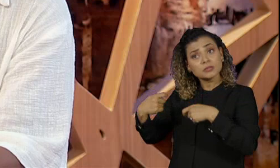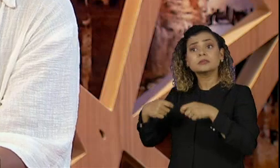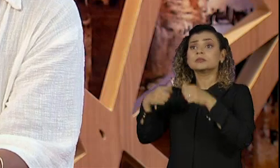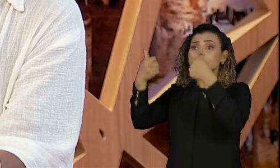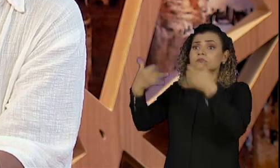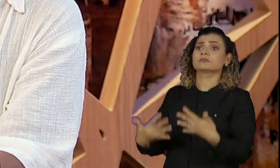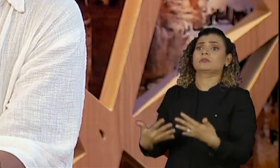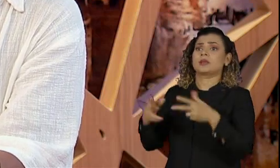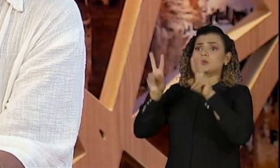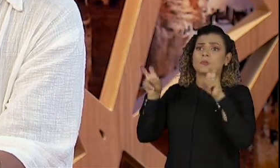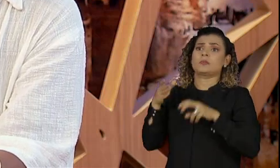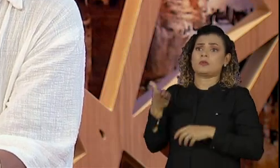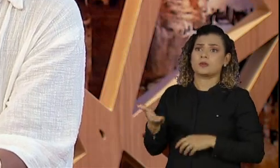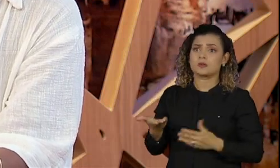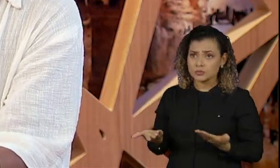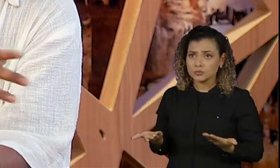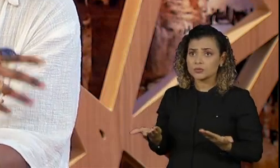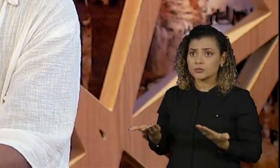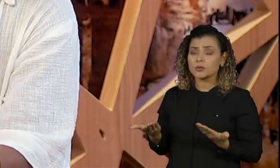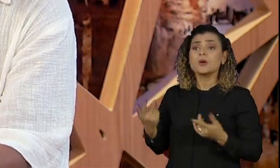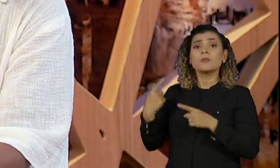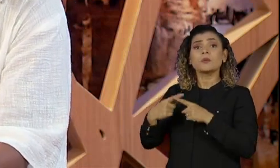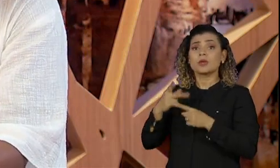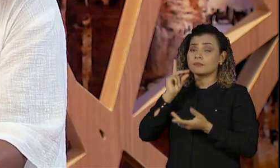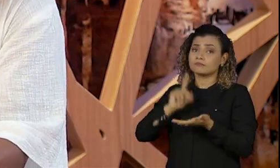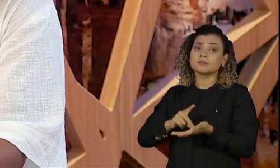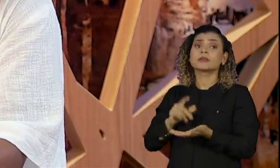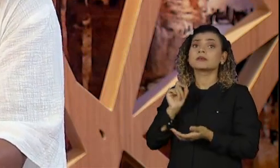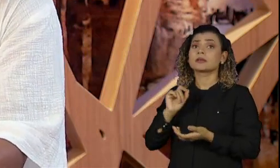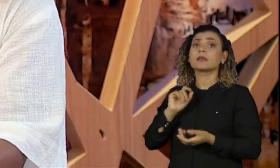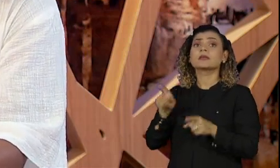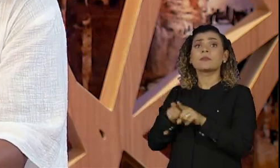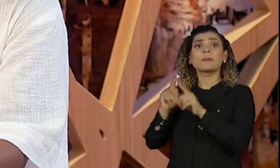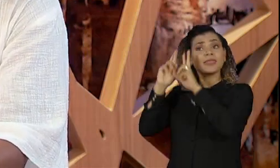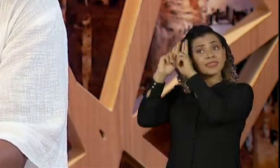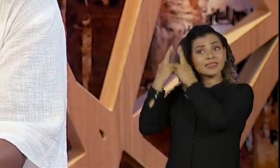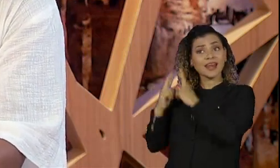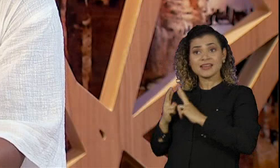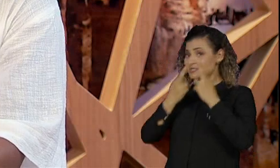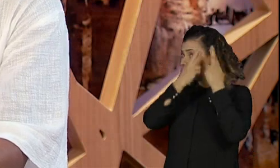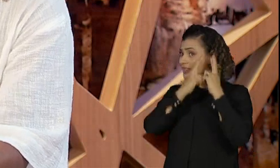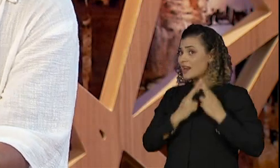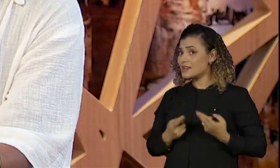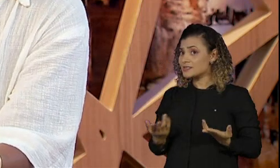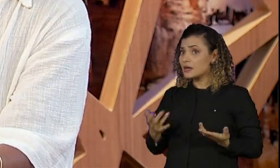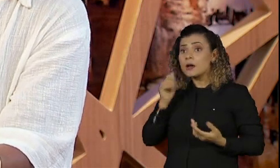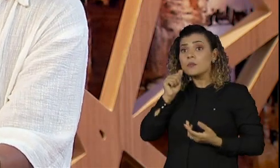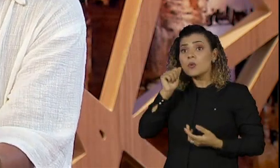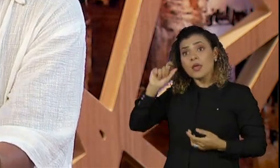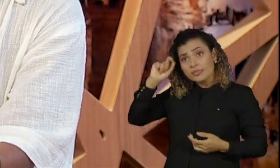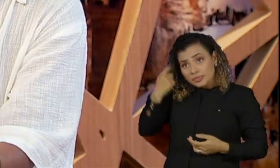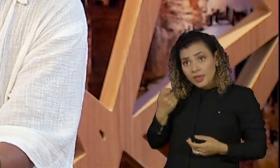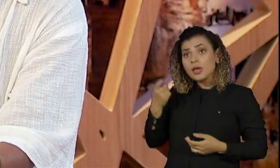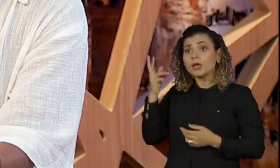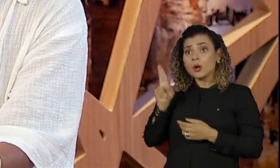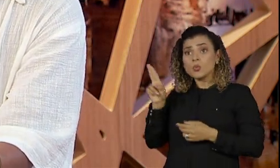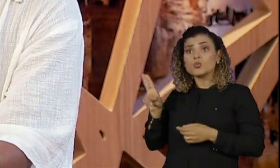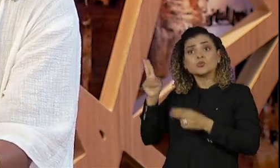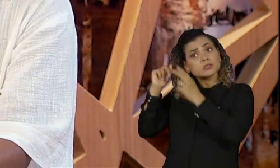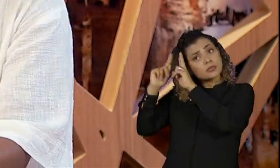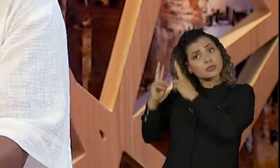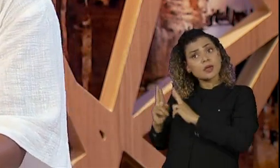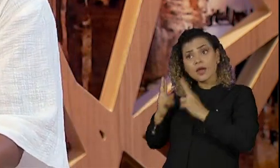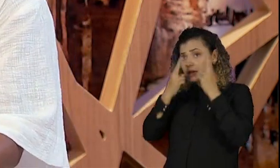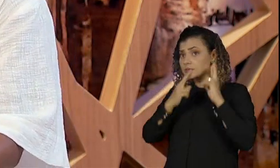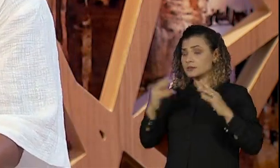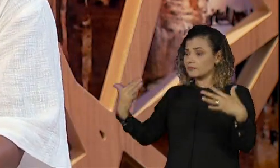sobre isso, porque a gente tem o caso das tranças, por exemplo, porque quando mulheres negras usam tranças, como é que elas